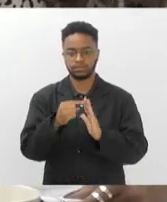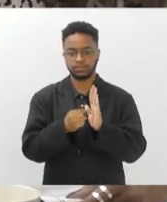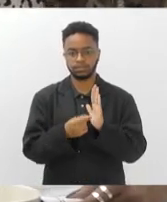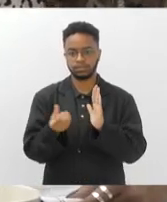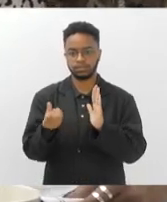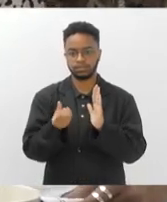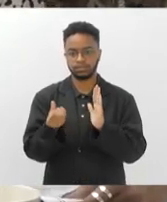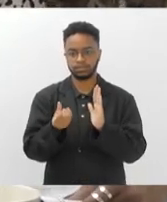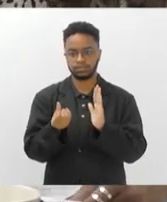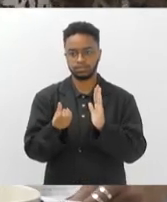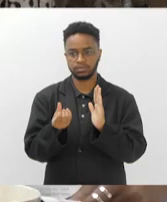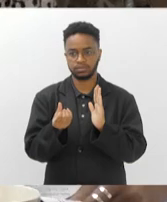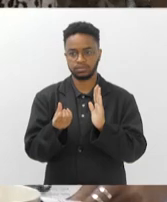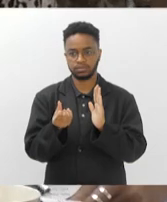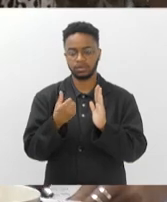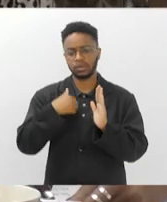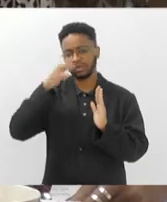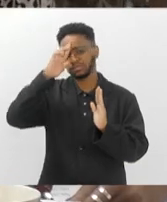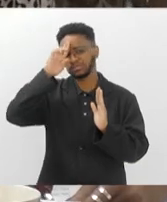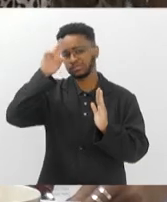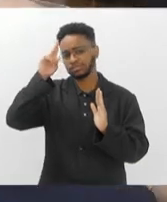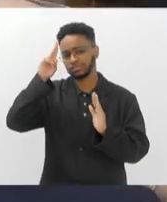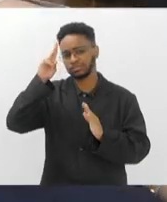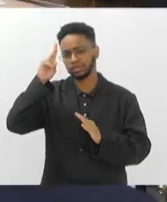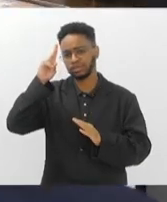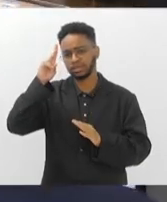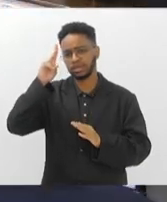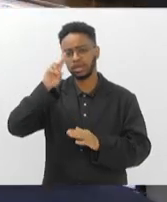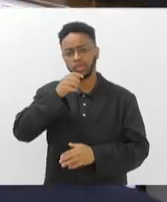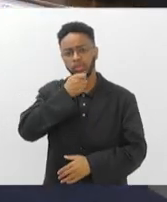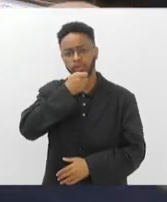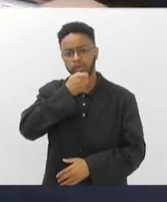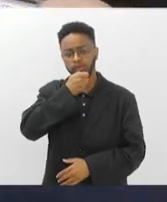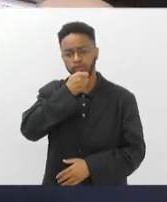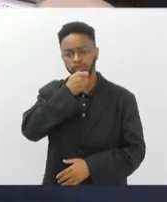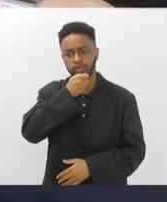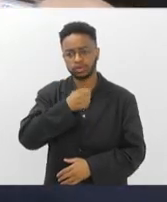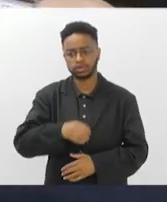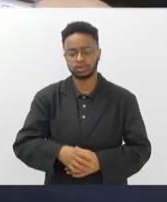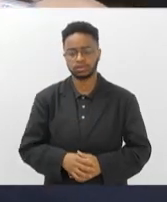pauta. Já que eu me enganei aqui no microfone.